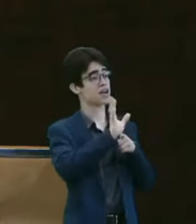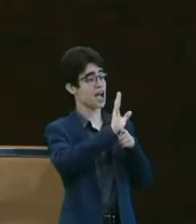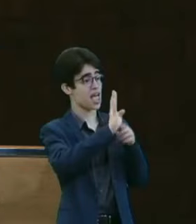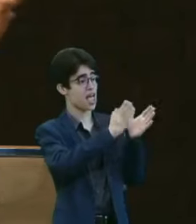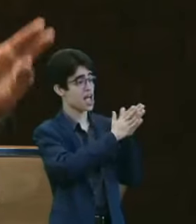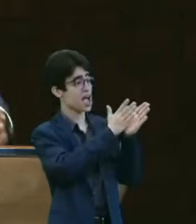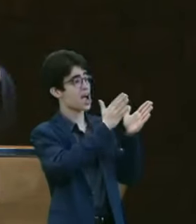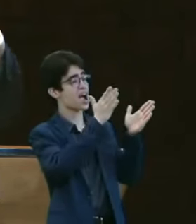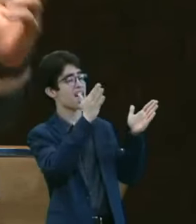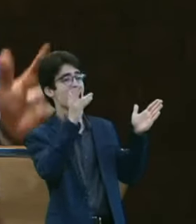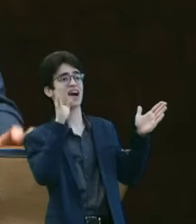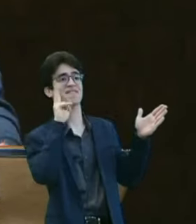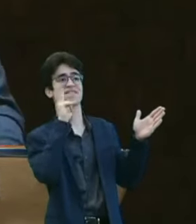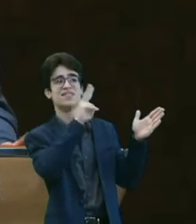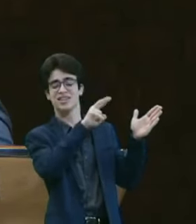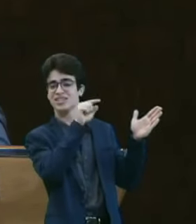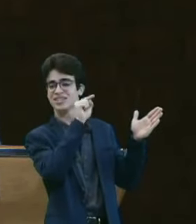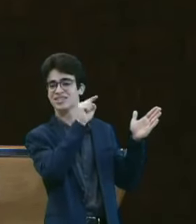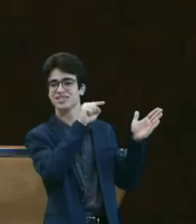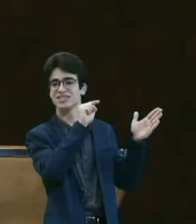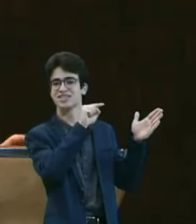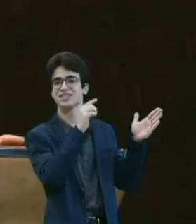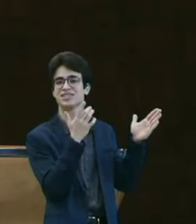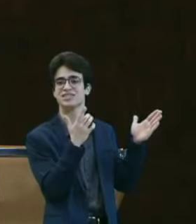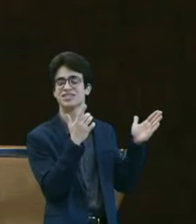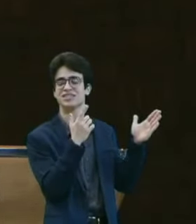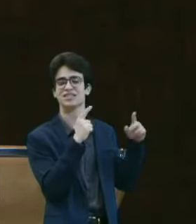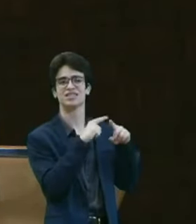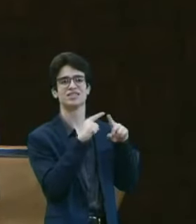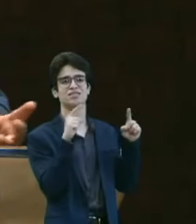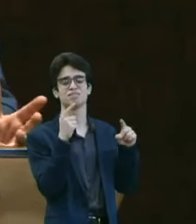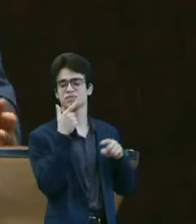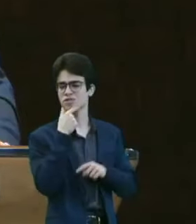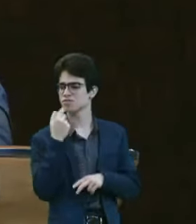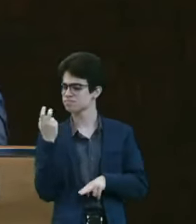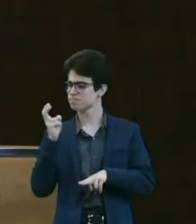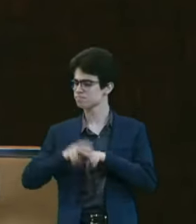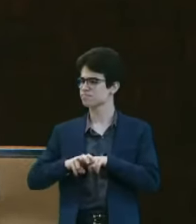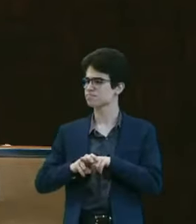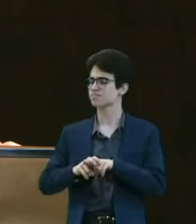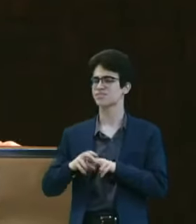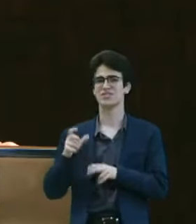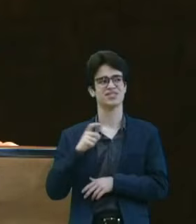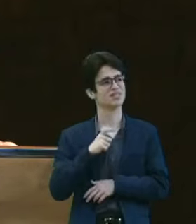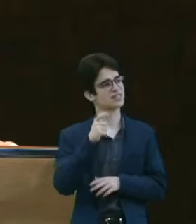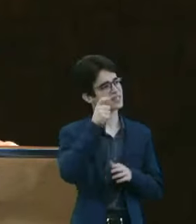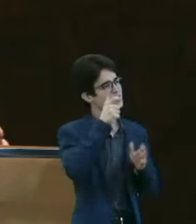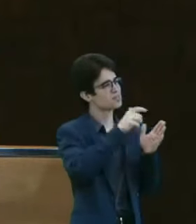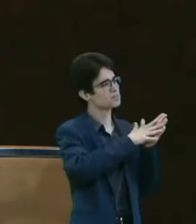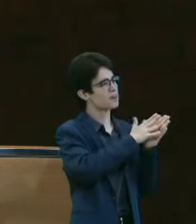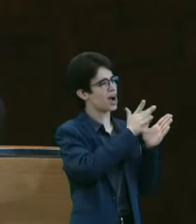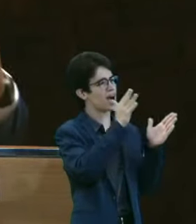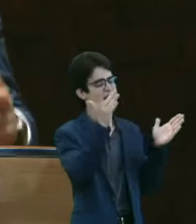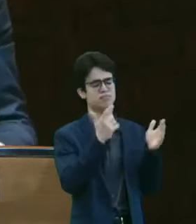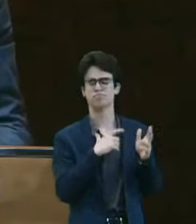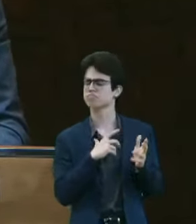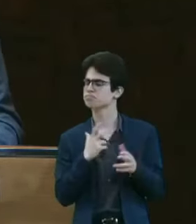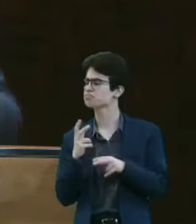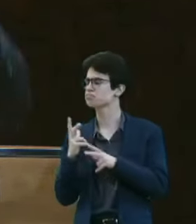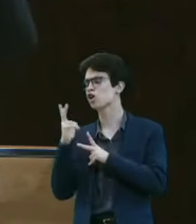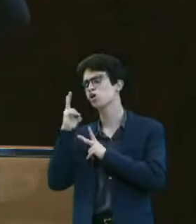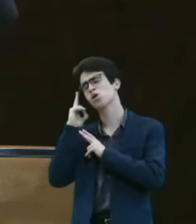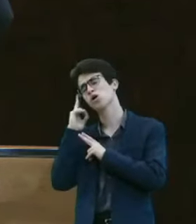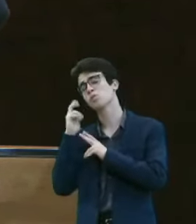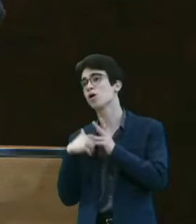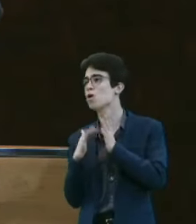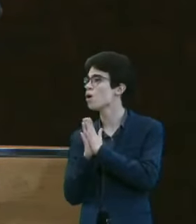assistindo um daqueles filmes, das festas. E ele senta e assiste tudo. Ele vai dormir, então quando ele